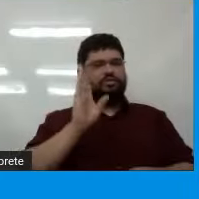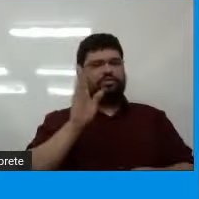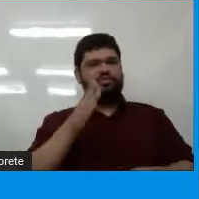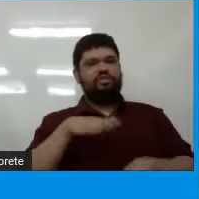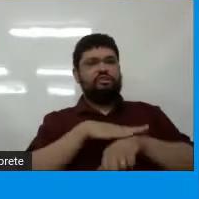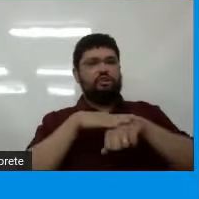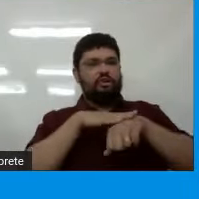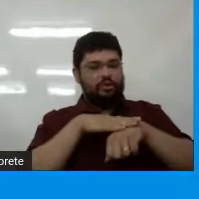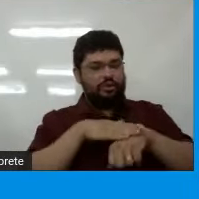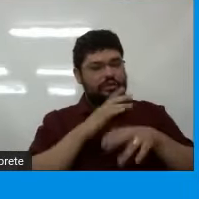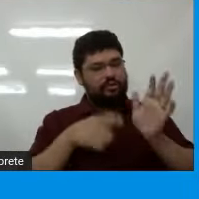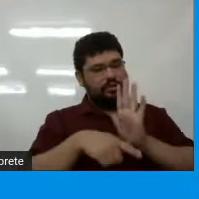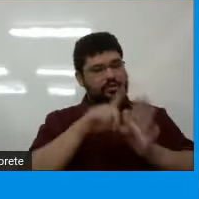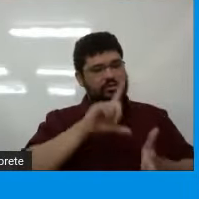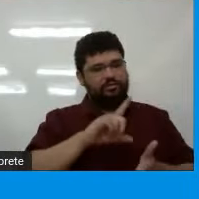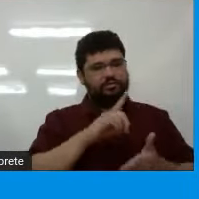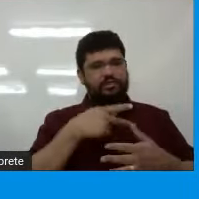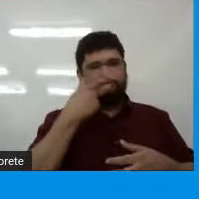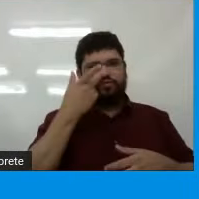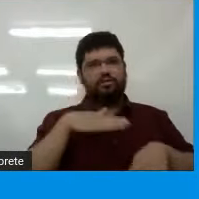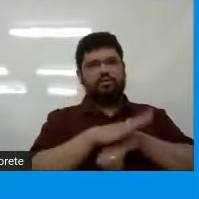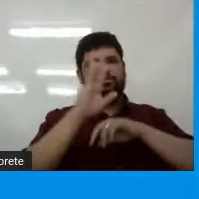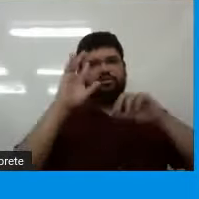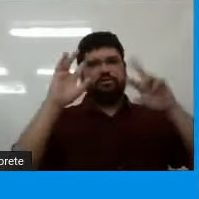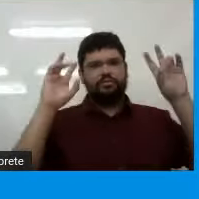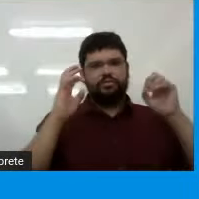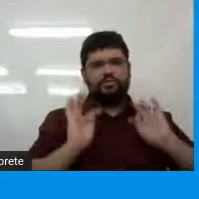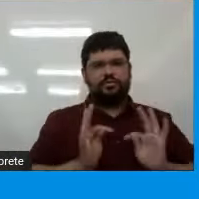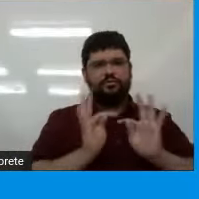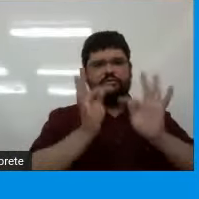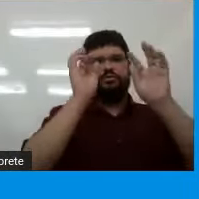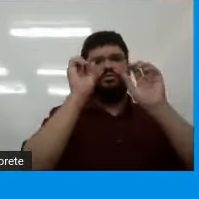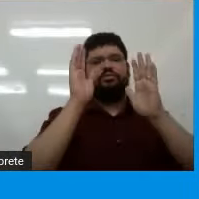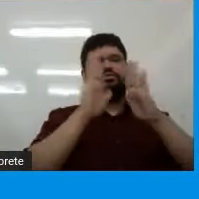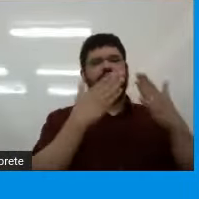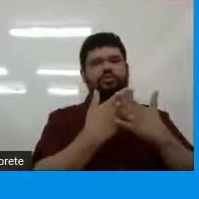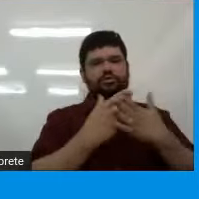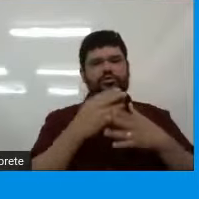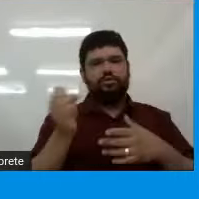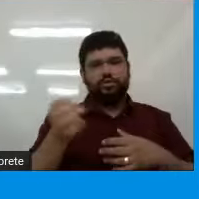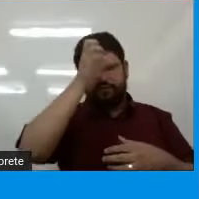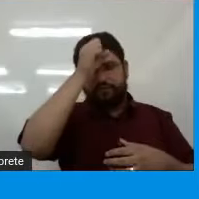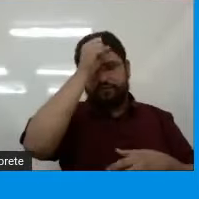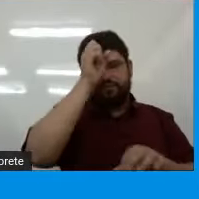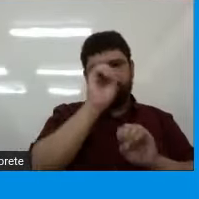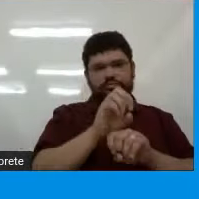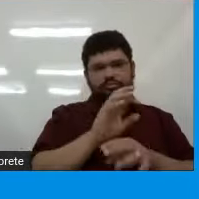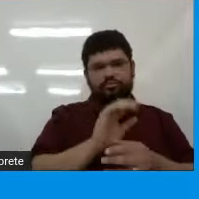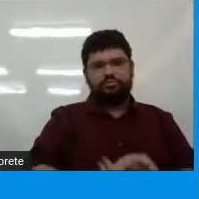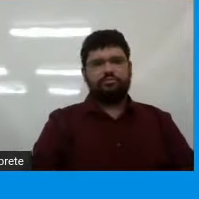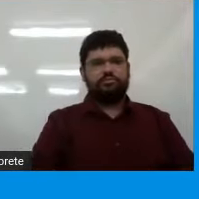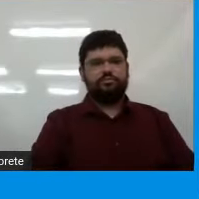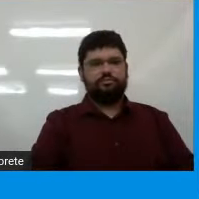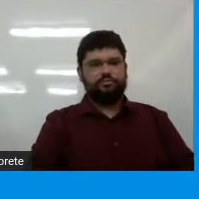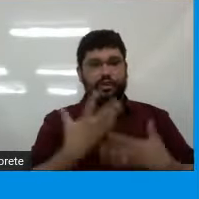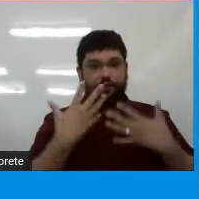do tempo, a gente vai falar sobre tecnologias na escola, novas formas de ensinar e aprender. Então, bora lá.